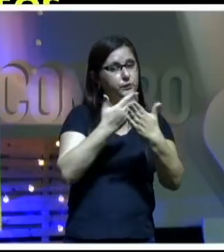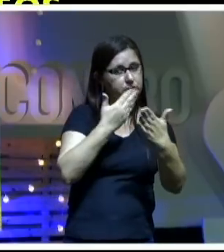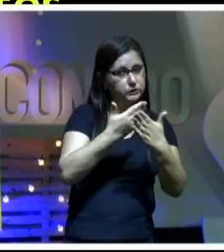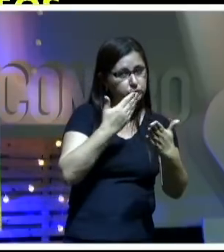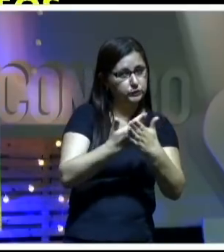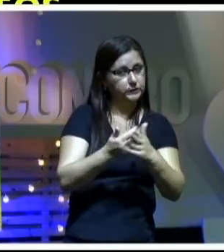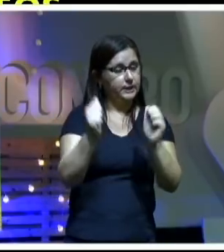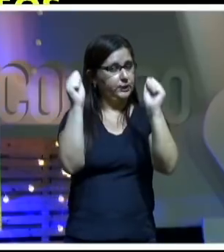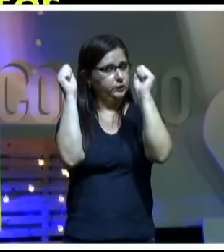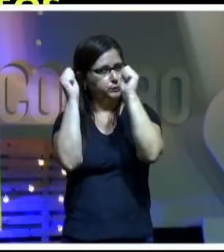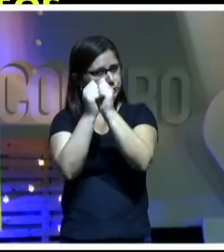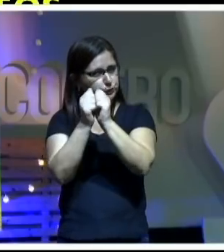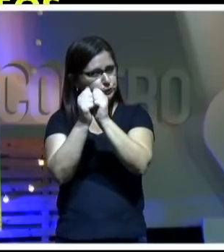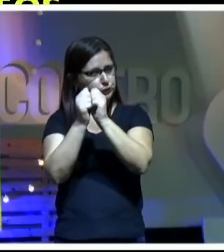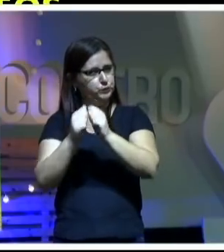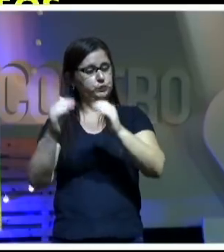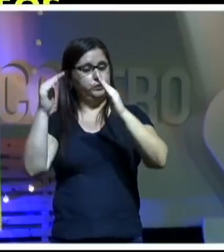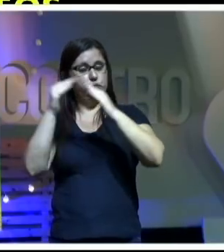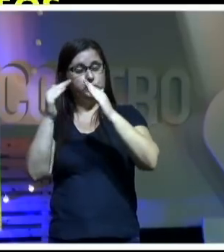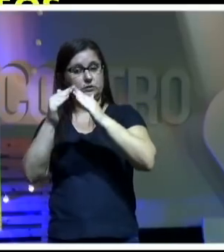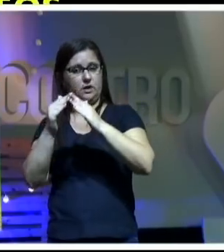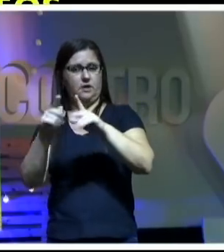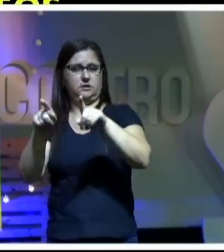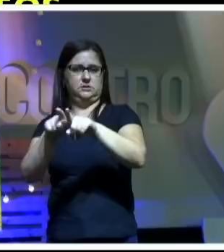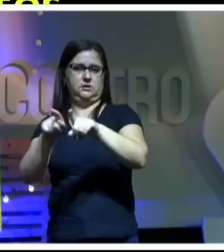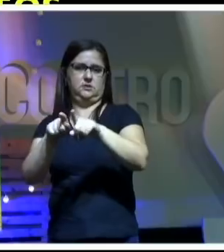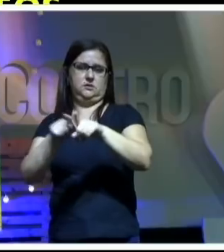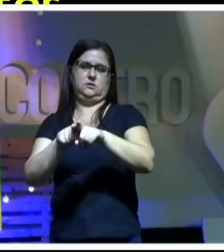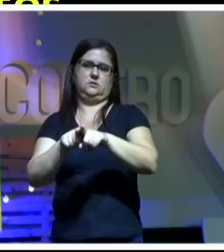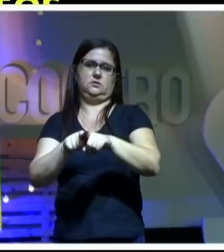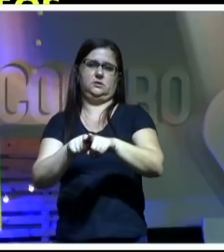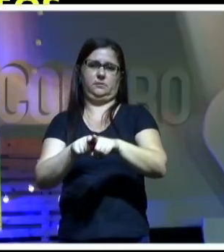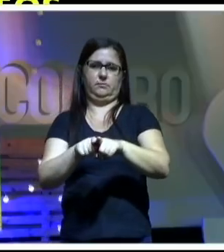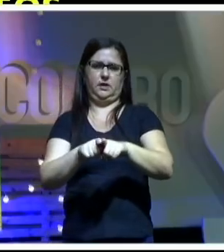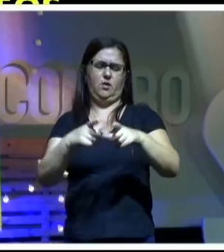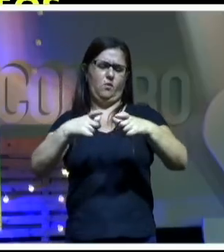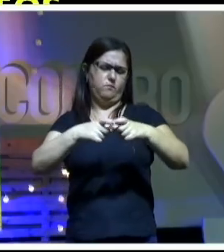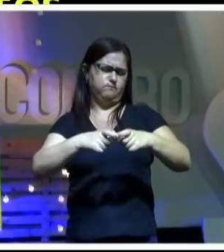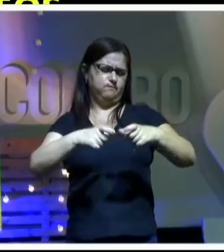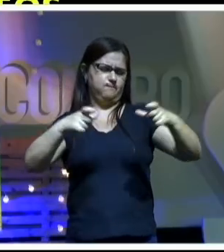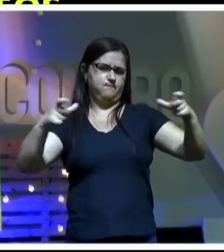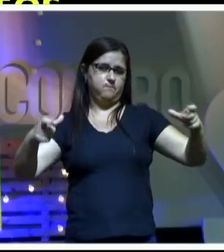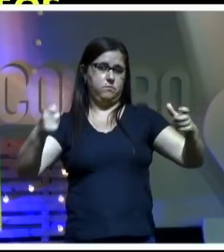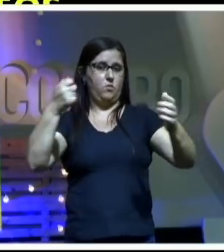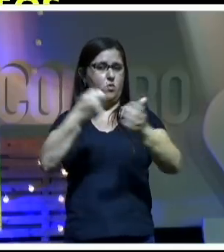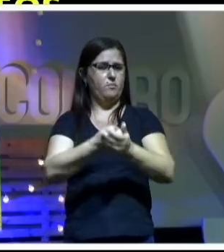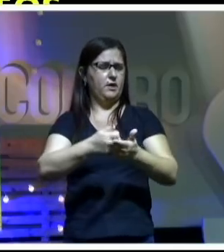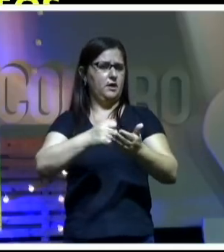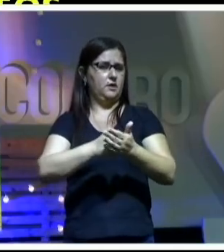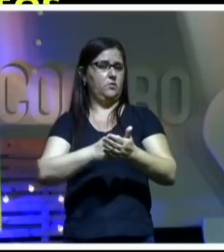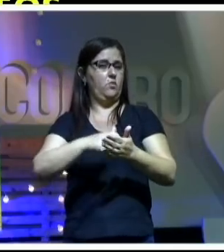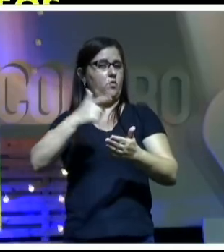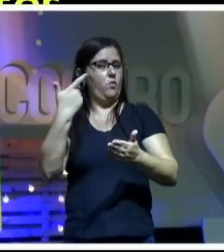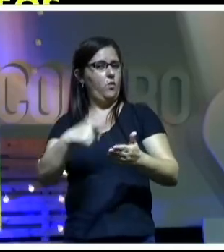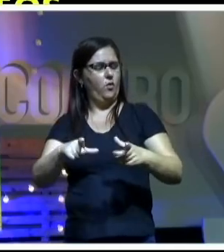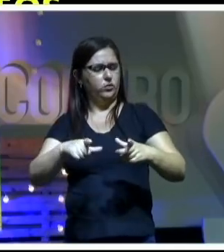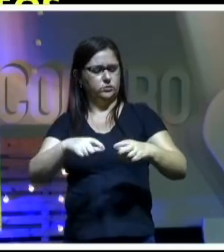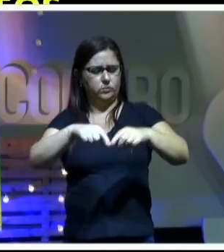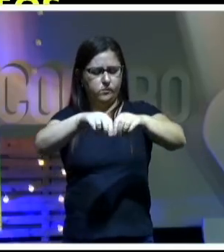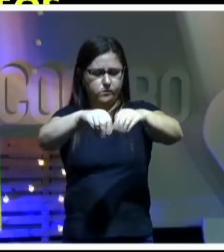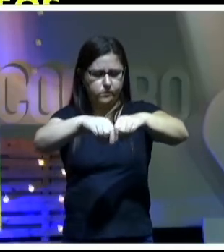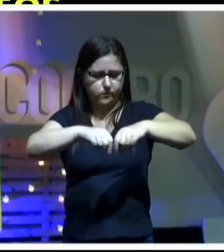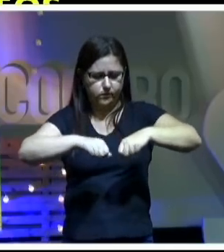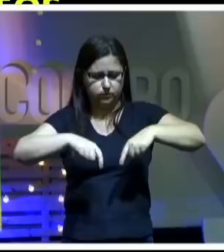eles tinham uma área de nove alqueires eles compraram uma outra área de nove alqueires ele pergunta então é porque